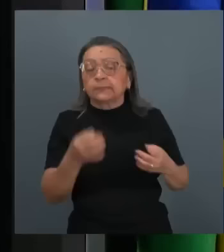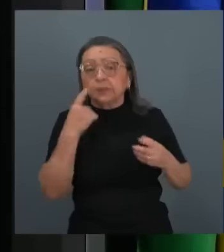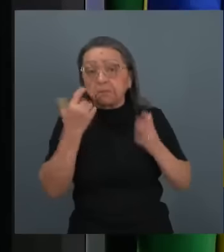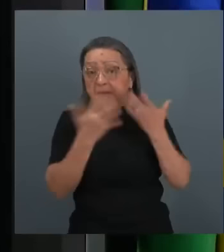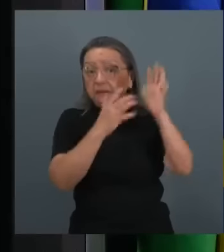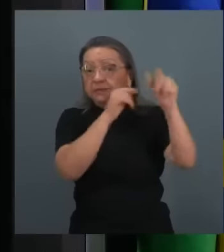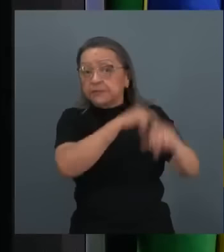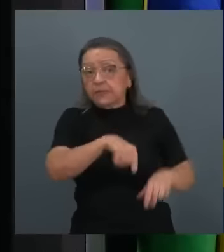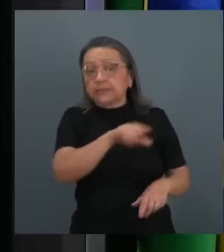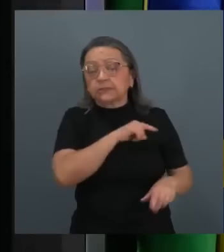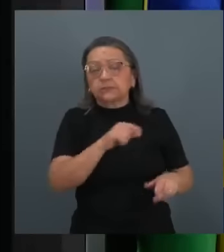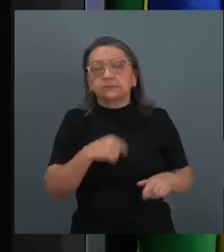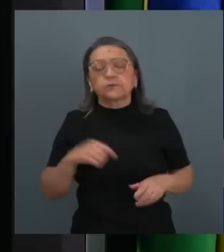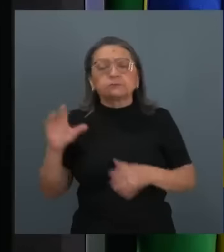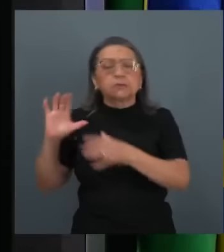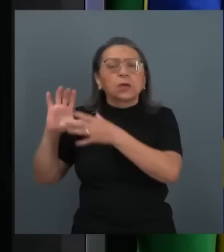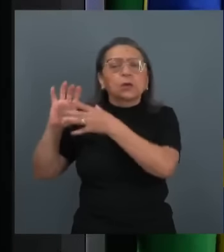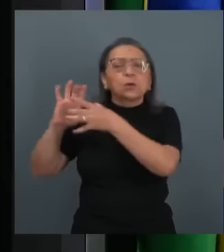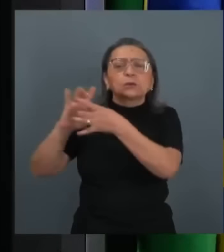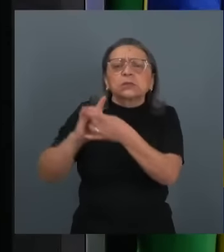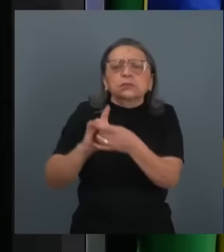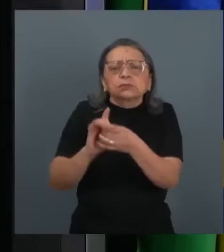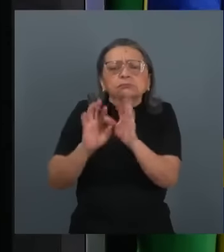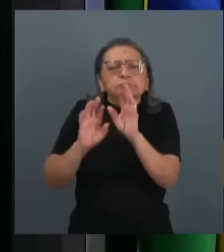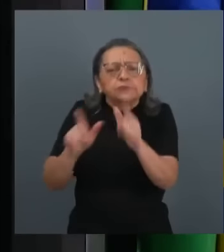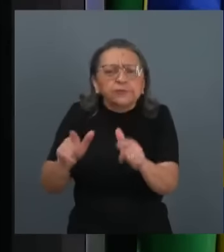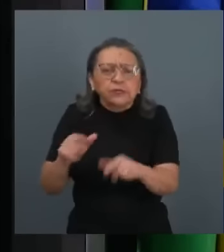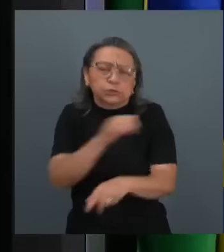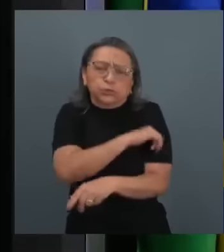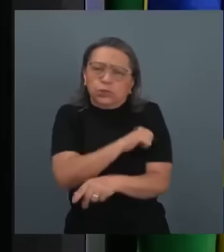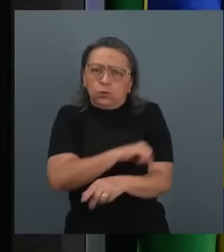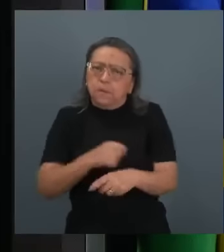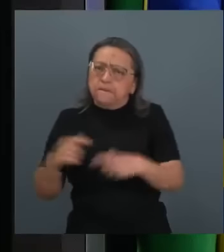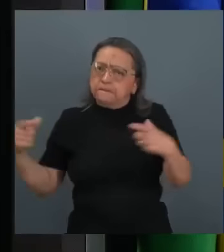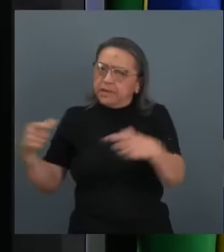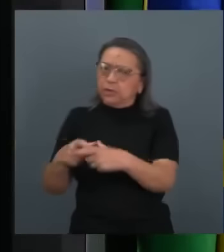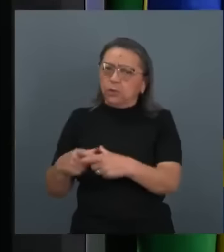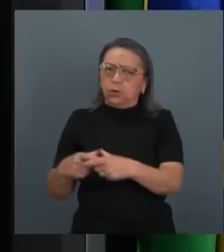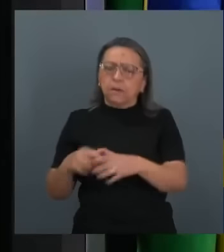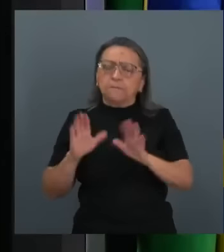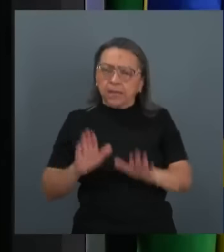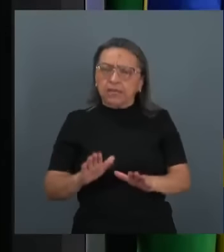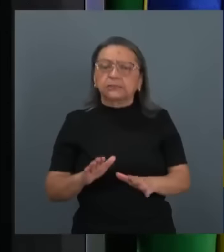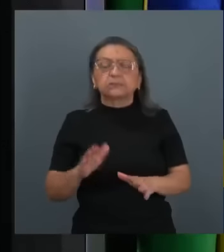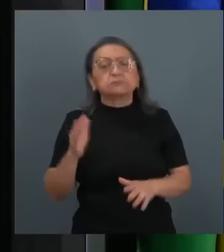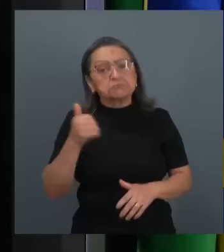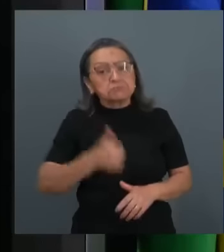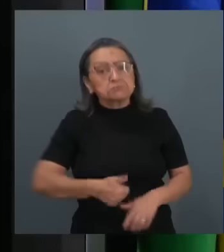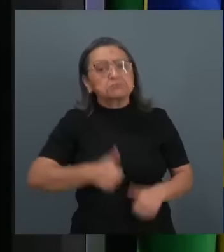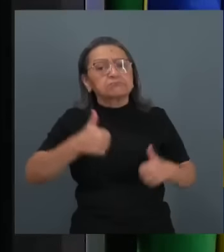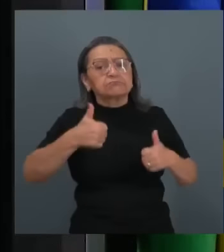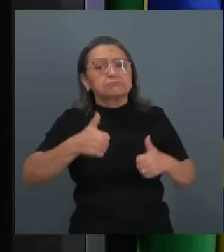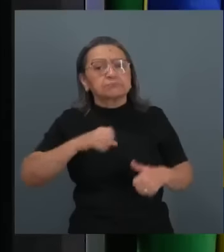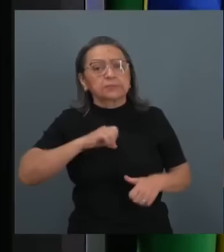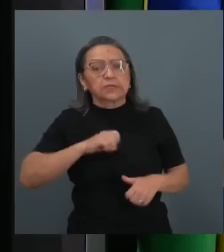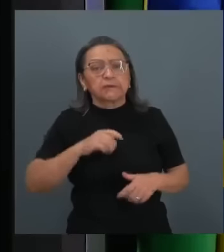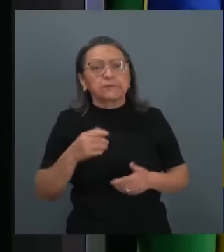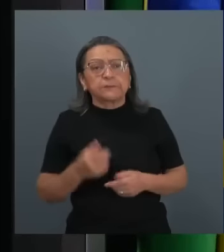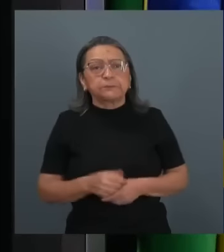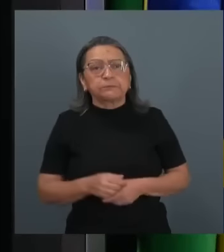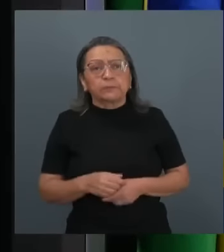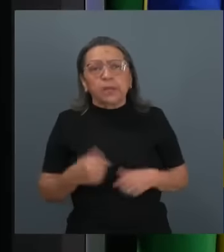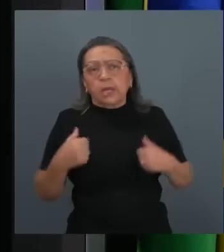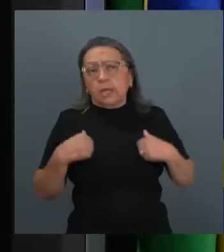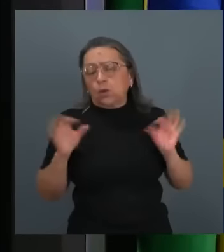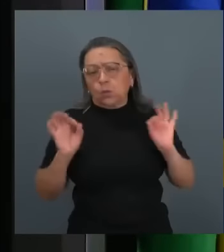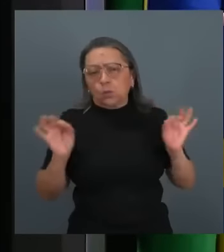num contexto bem menor do que do Rio de Janeiro, operação de sucesso também, e que nós tivemos lá no Ceará. Eu não